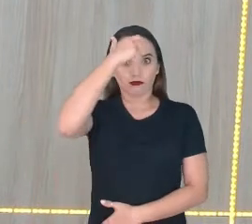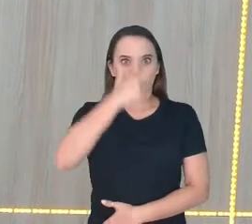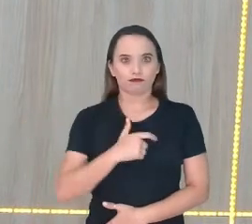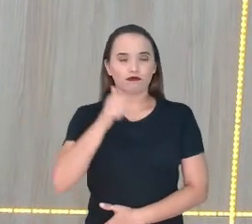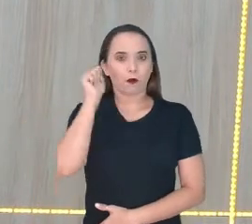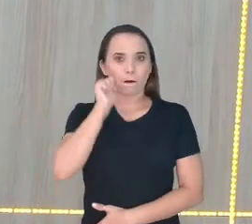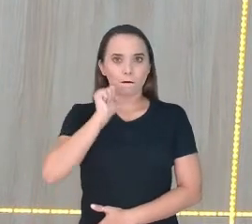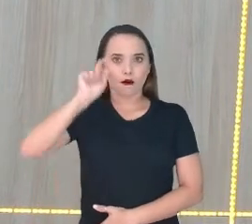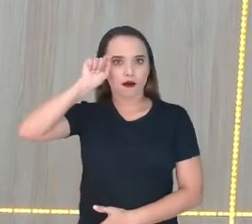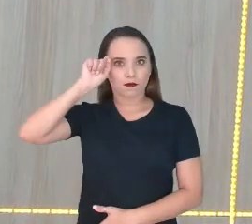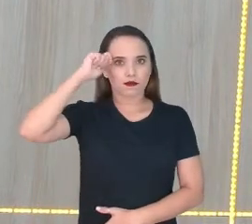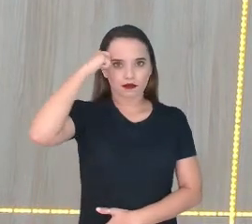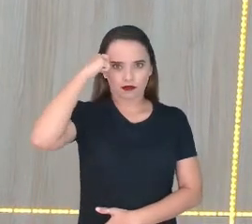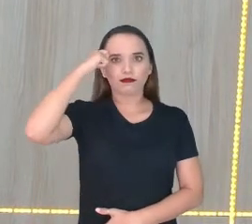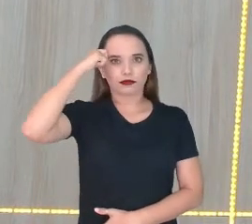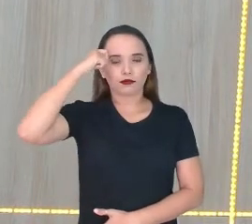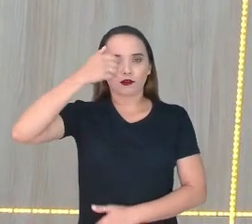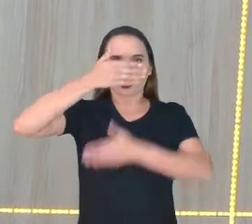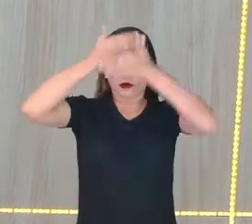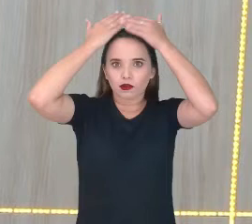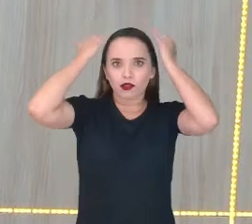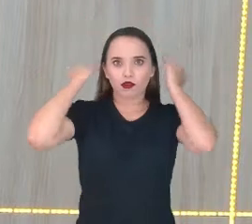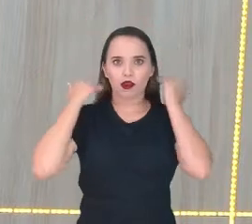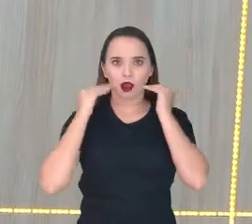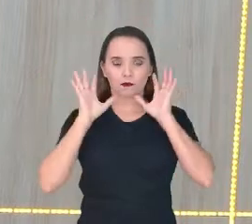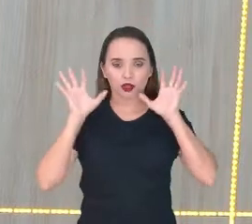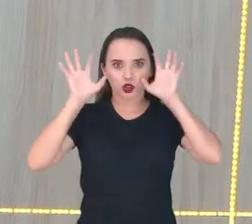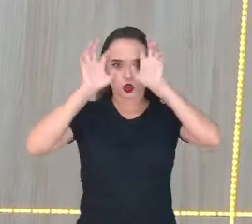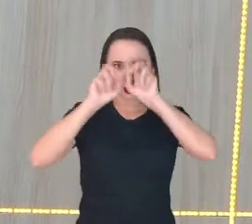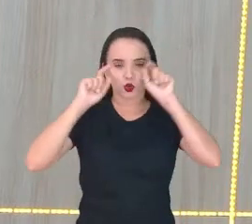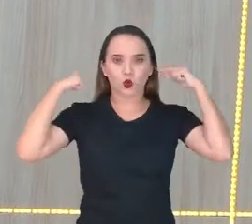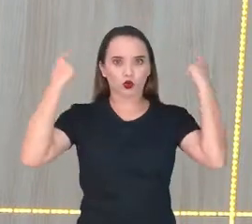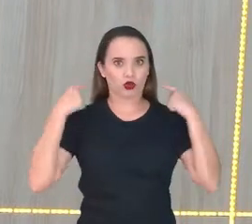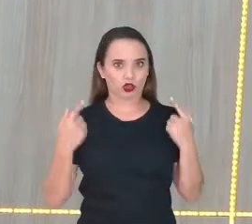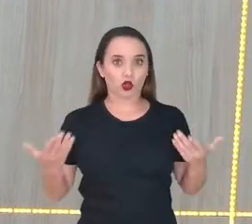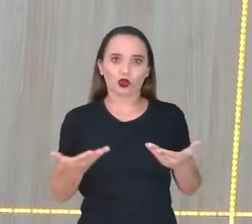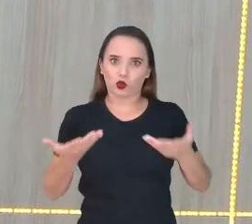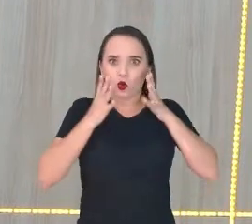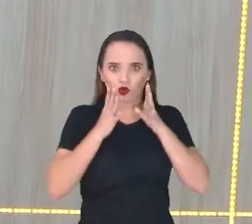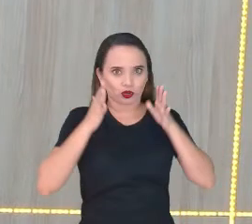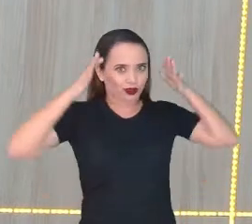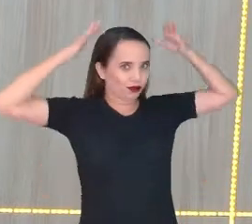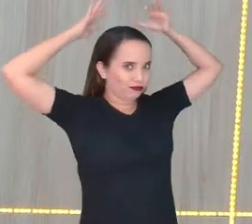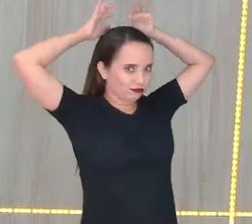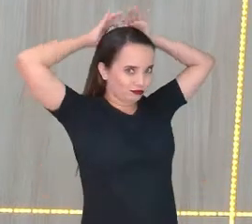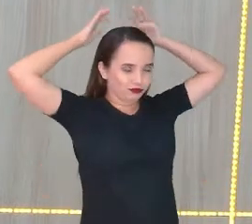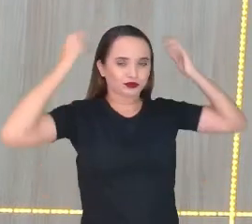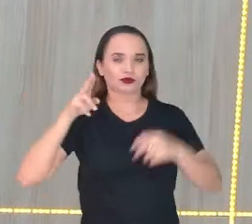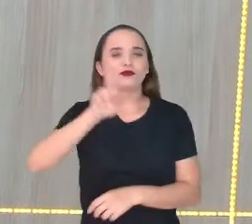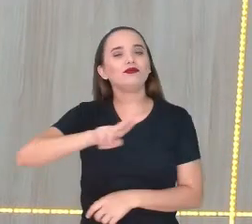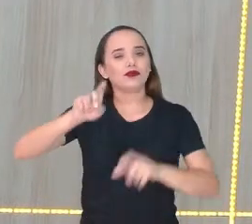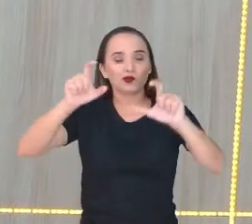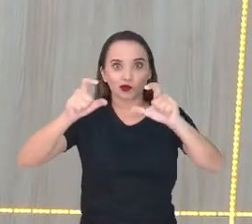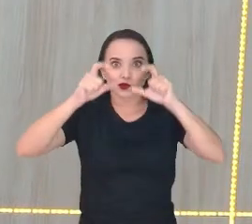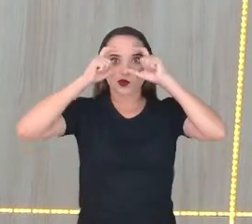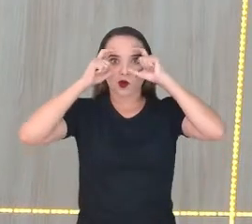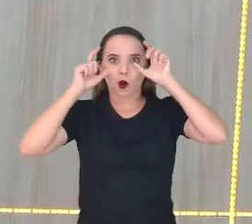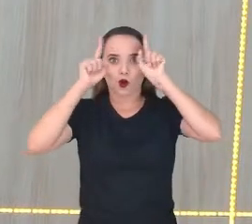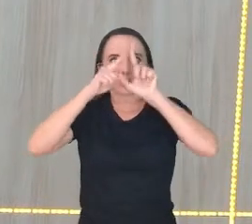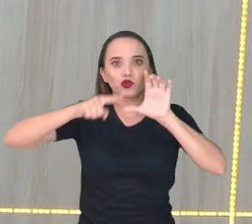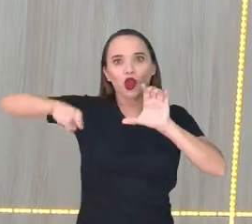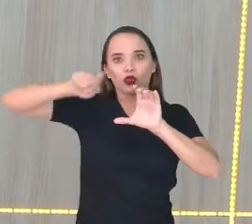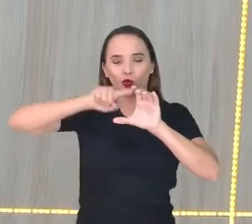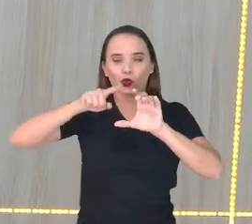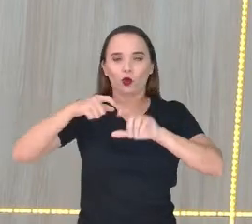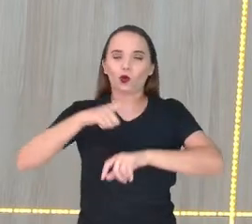negra, de cabelos escuros, cacheados, que hoje estão presos. Eu uso óculos redondos, eu